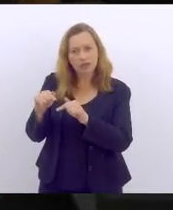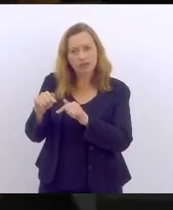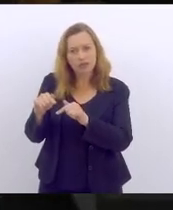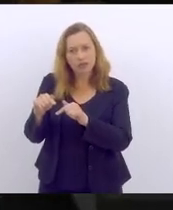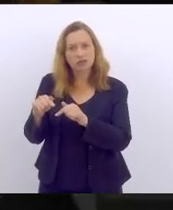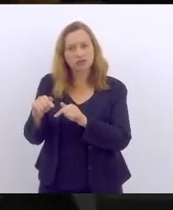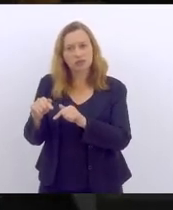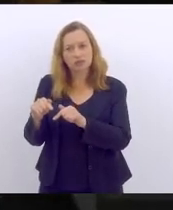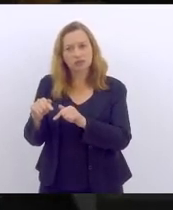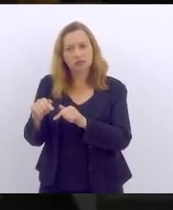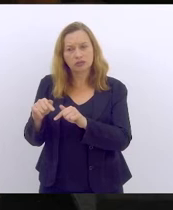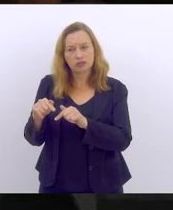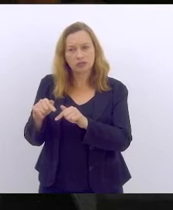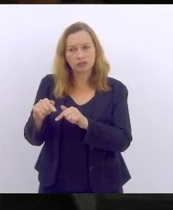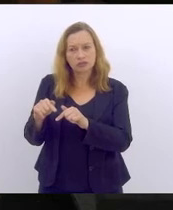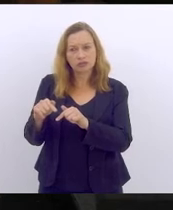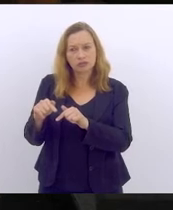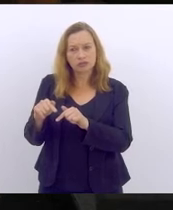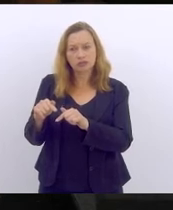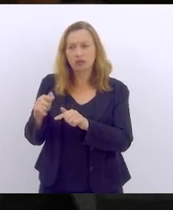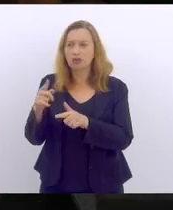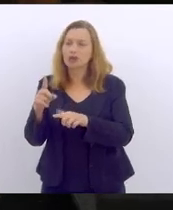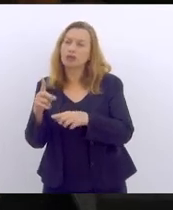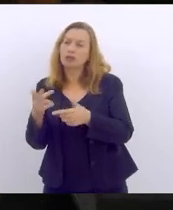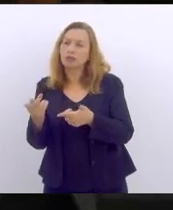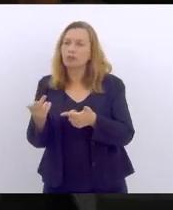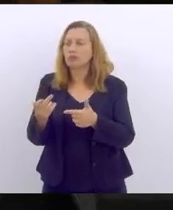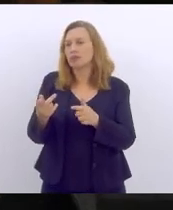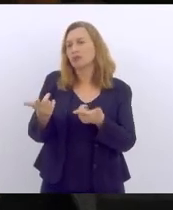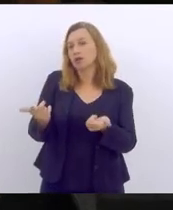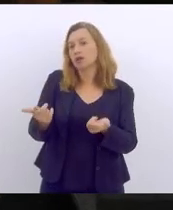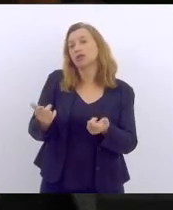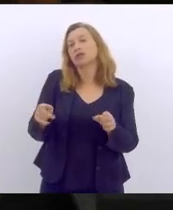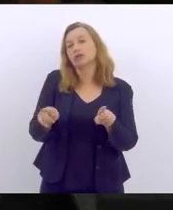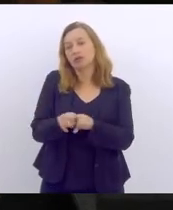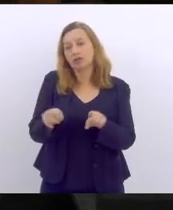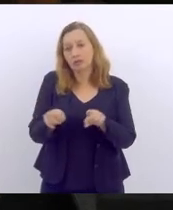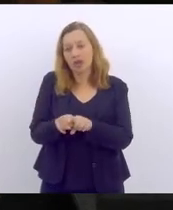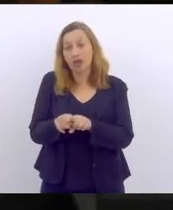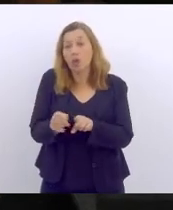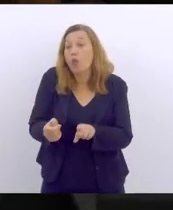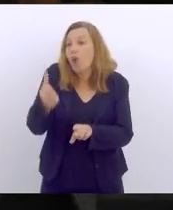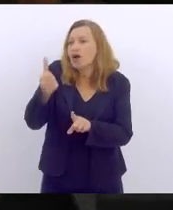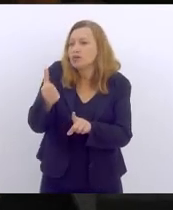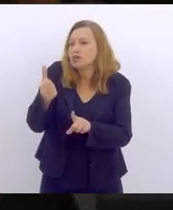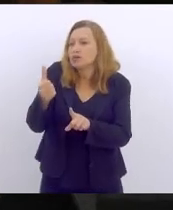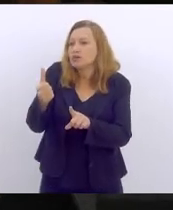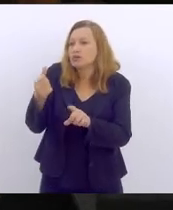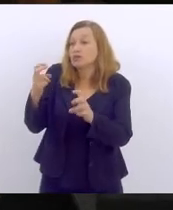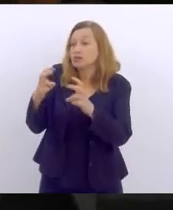verbalmente e até quase houve fisicamente